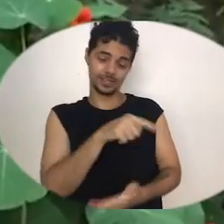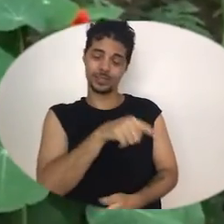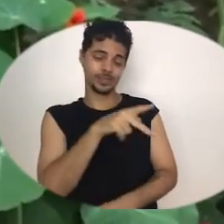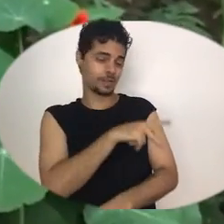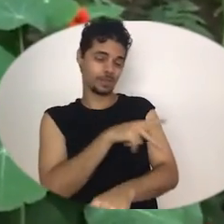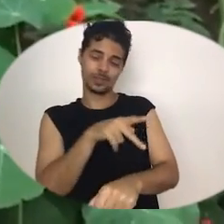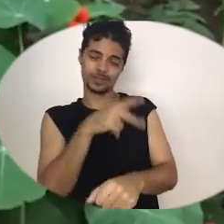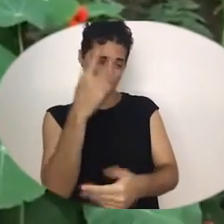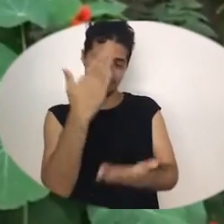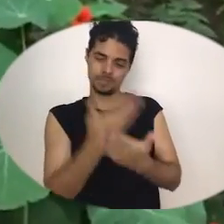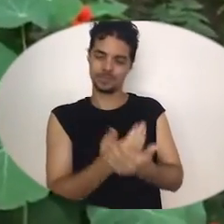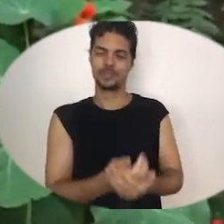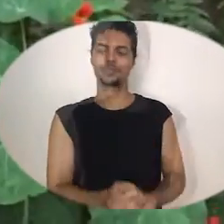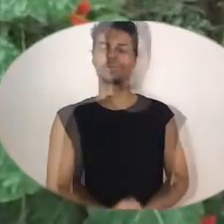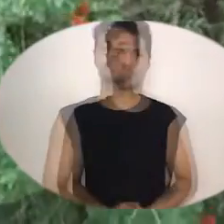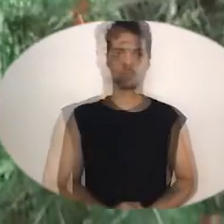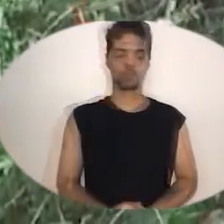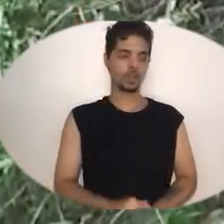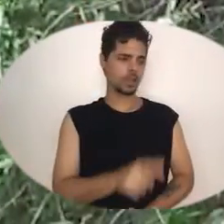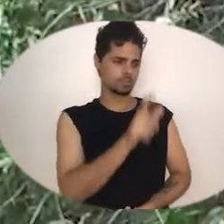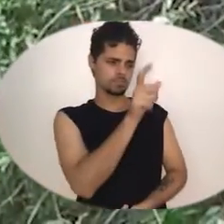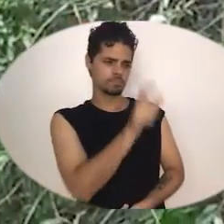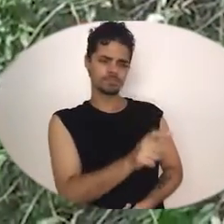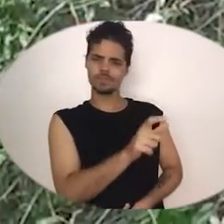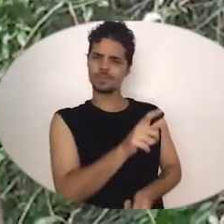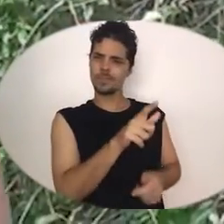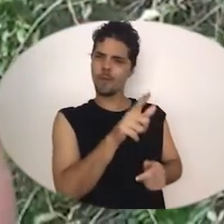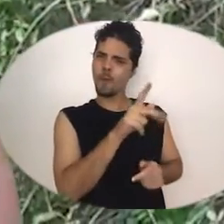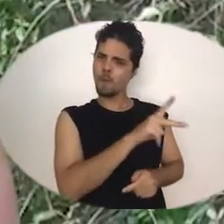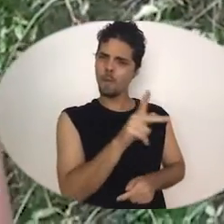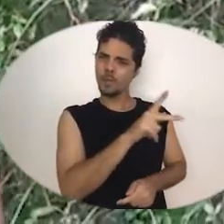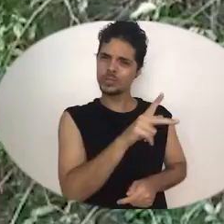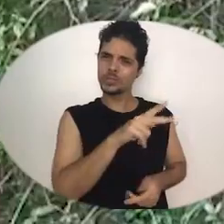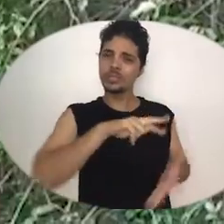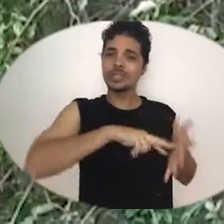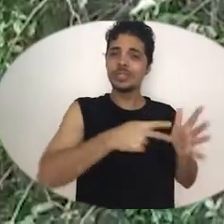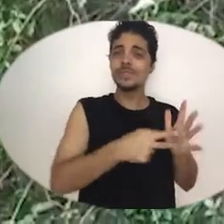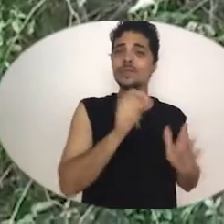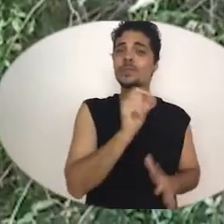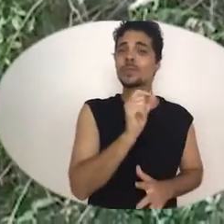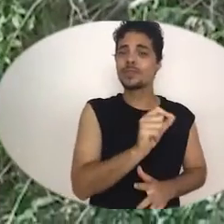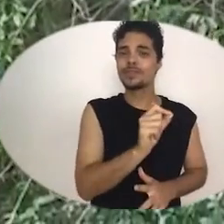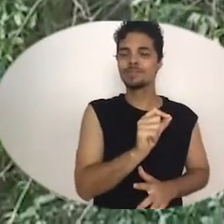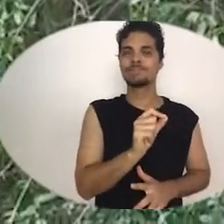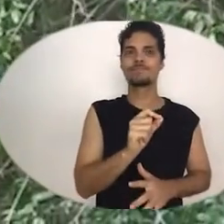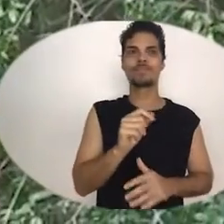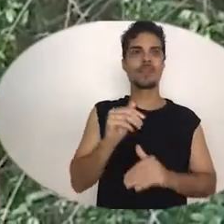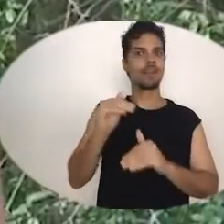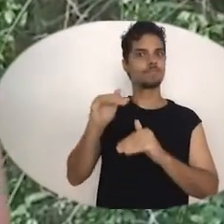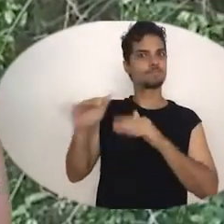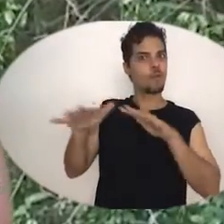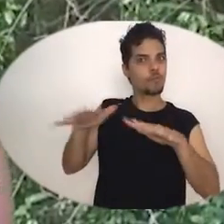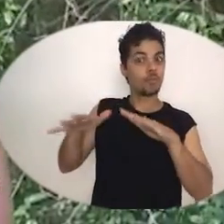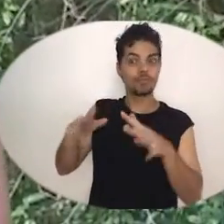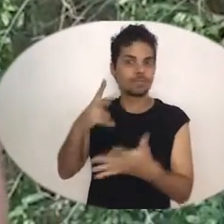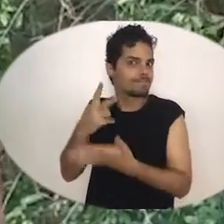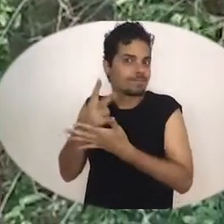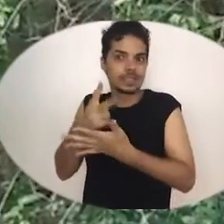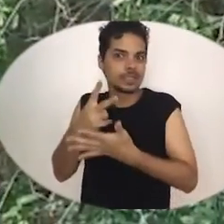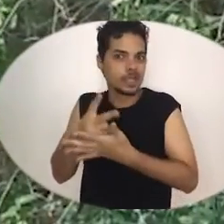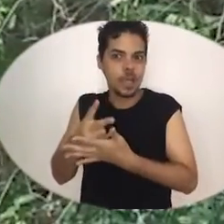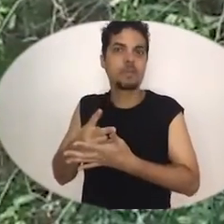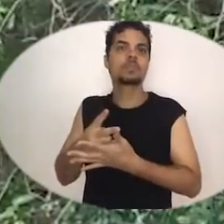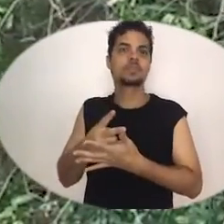pedagógica e no meu viver. Ser professora é estar em permanente deslocamento entre o ensinar